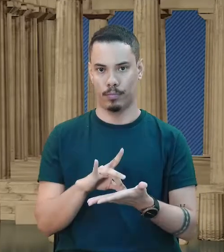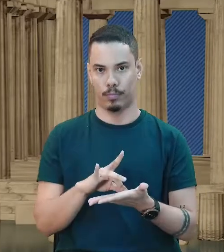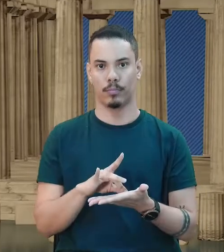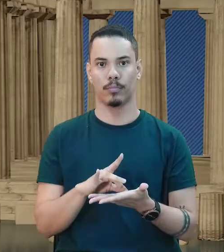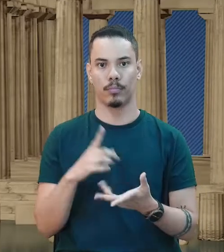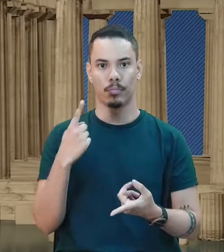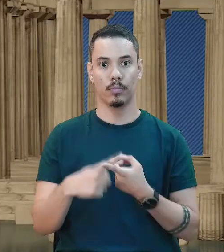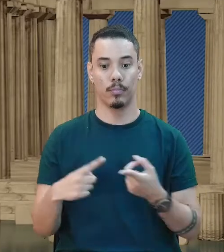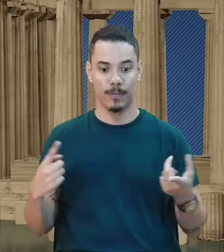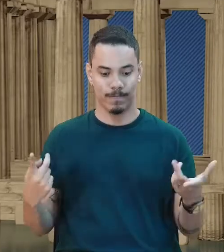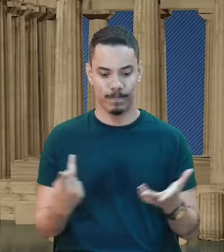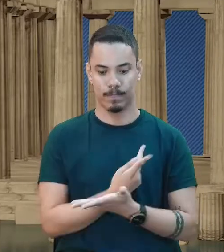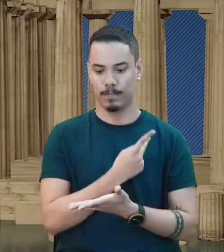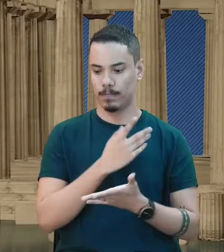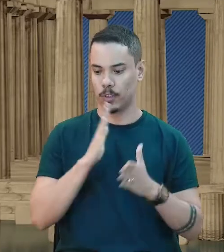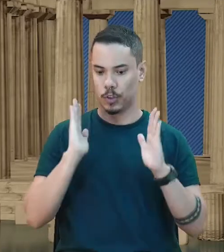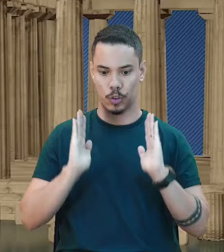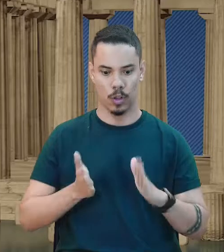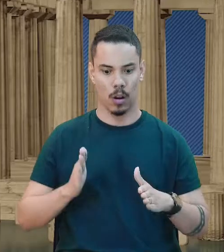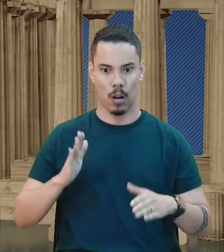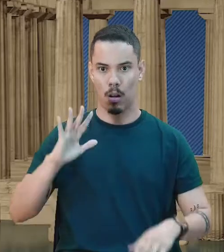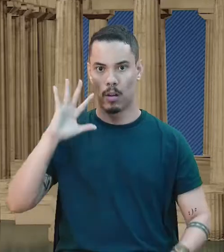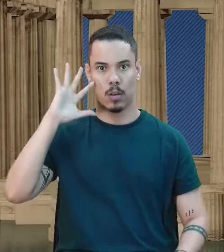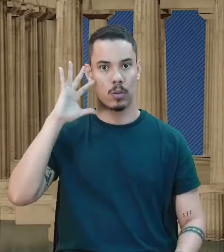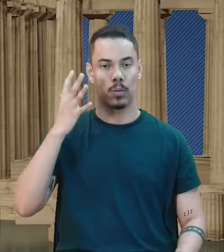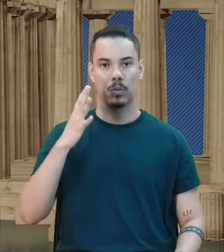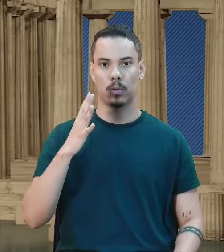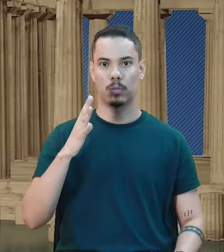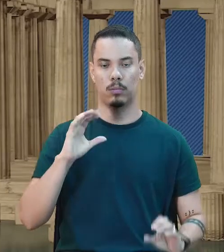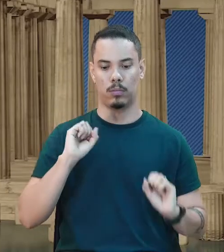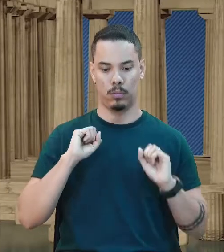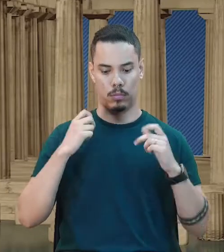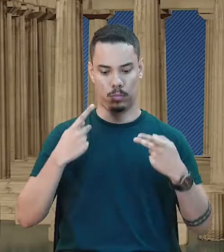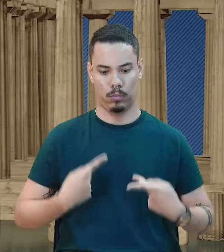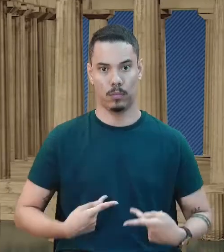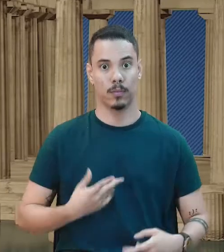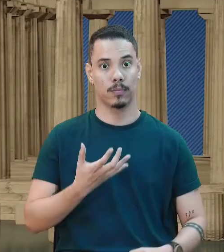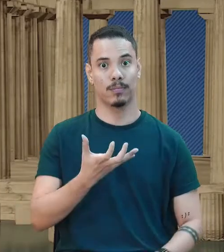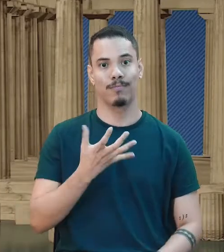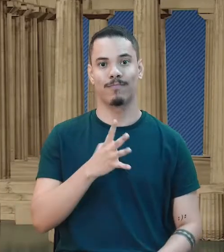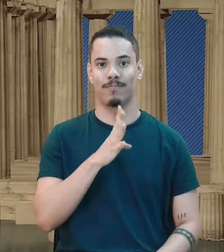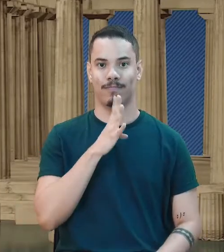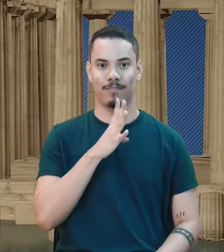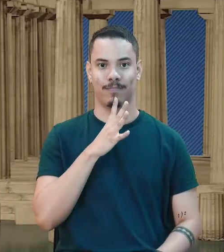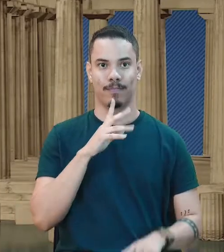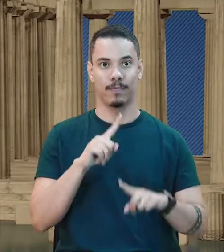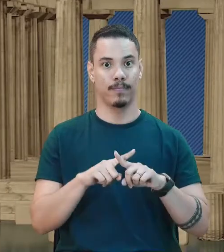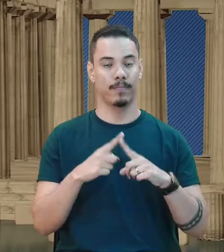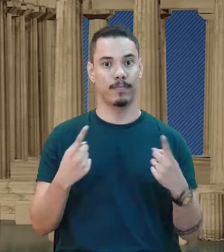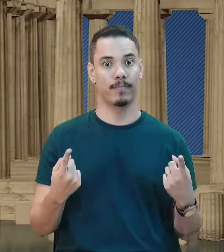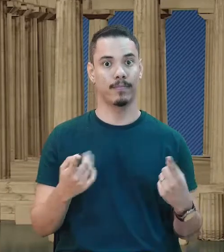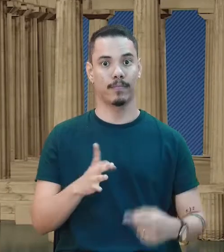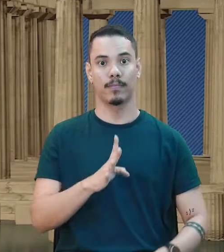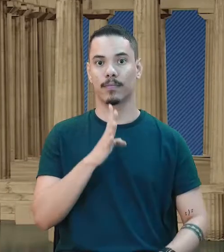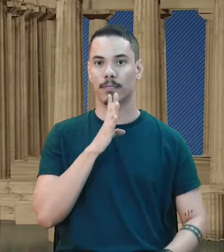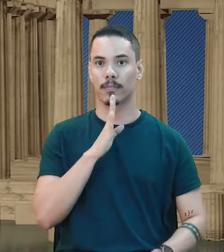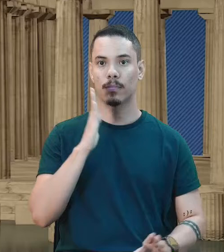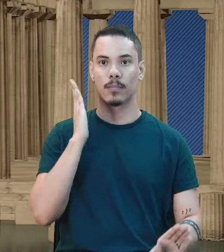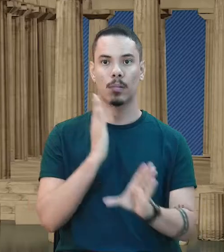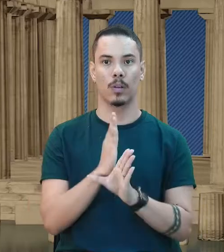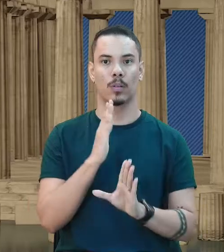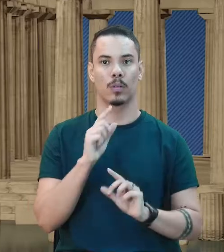fatos, todos os acontecimentos, o homem quer conhecer agora, só que o conhecimento se dará através